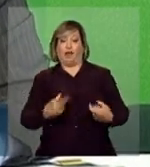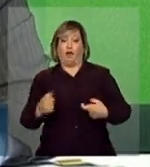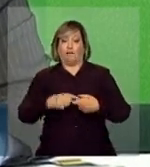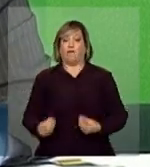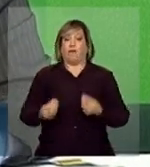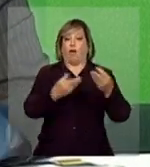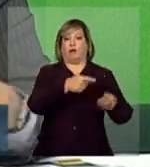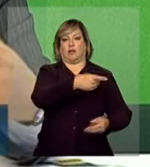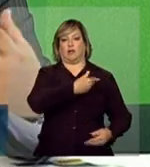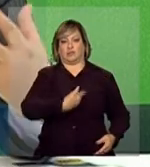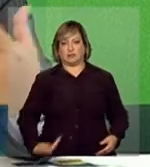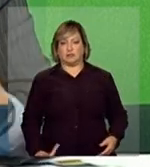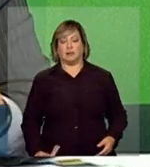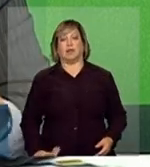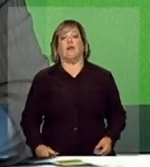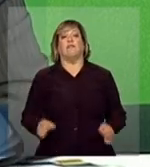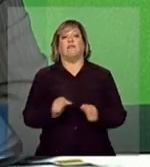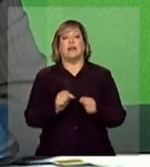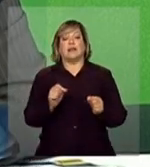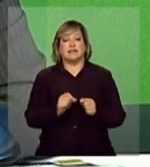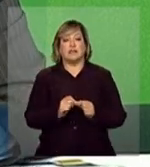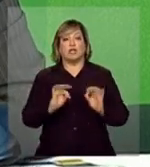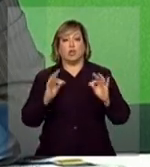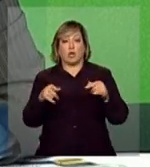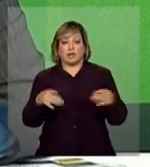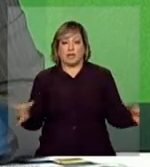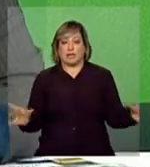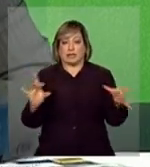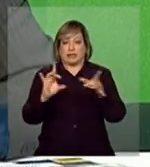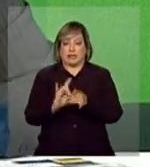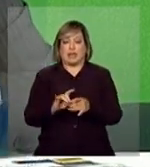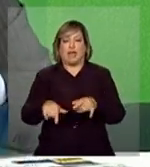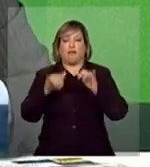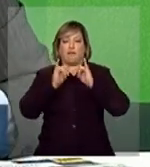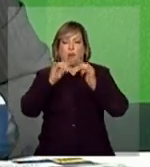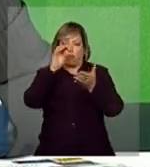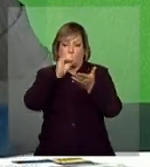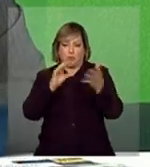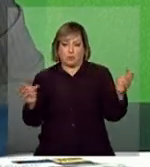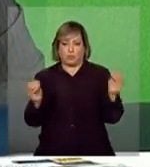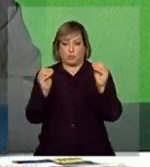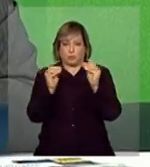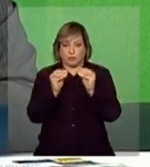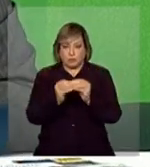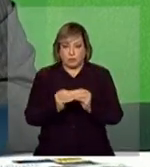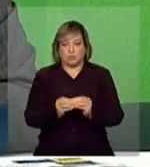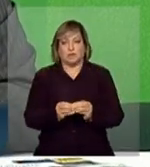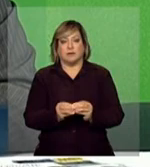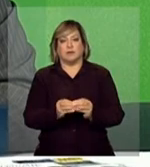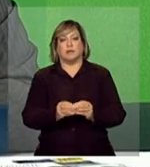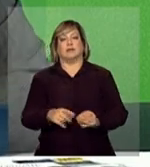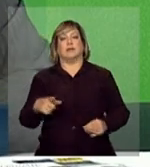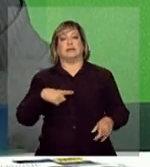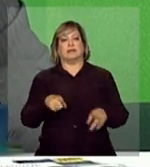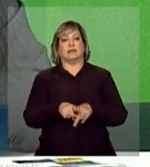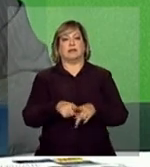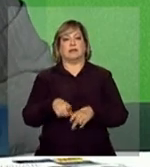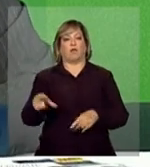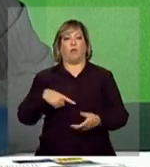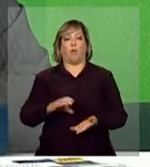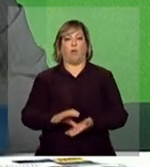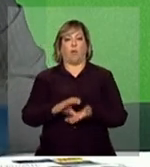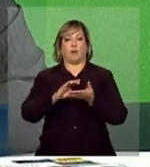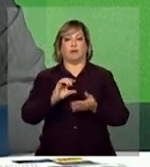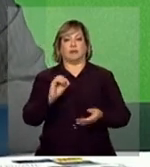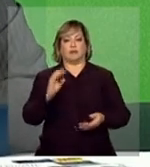fazer toda essa integração desses dados e subsidiar ao Conselho Nacional de Política Mineral quais